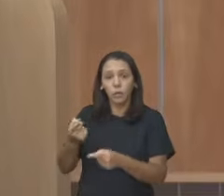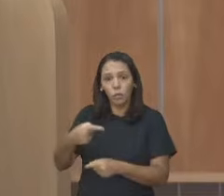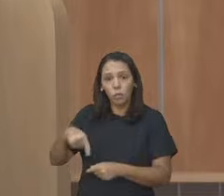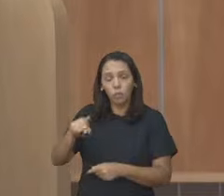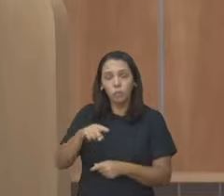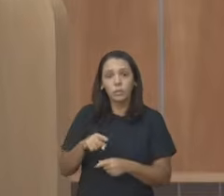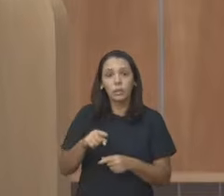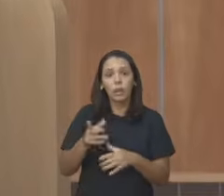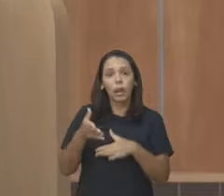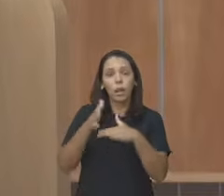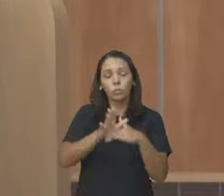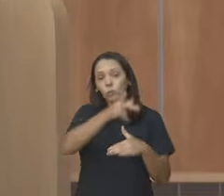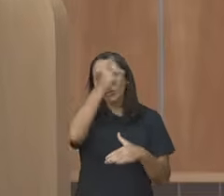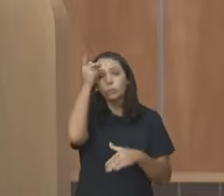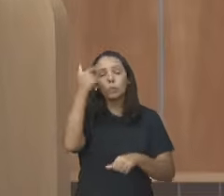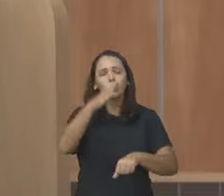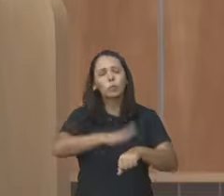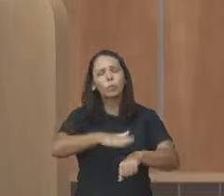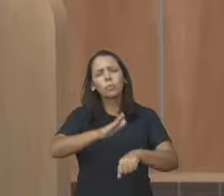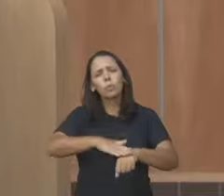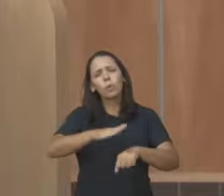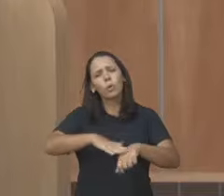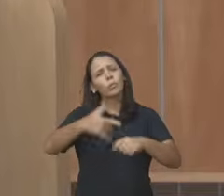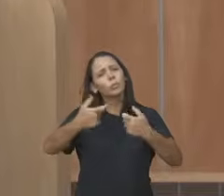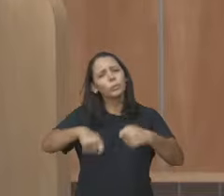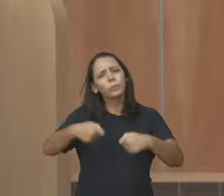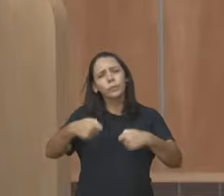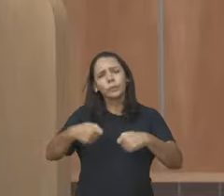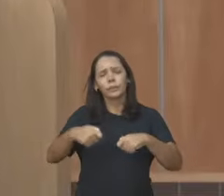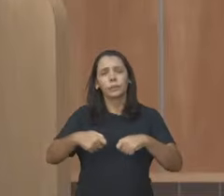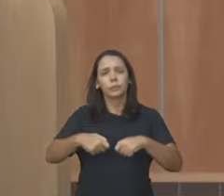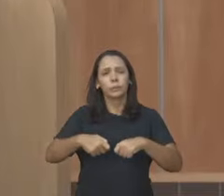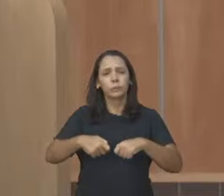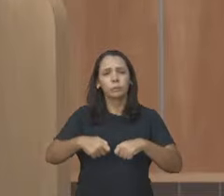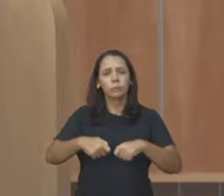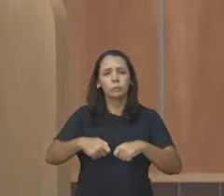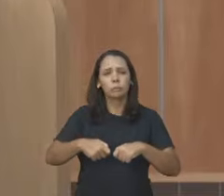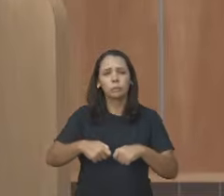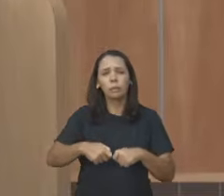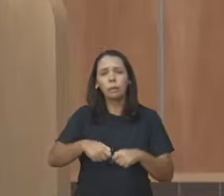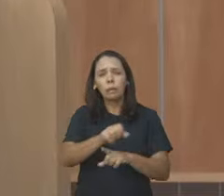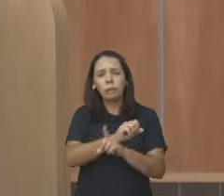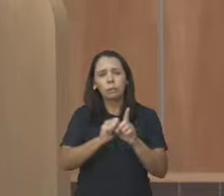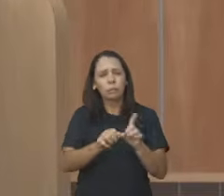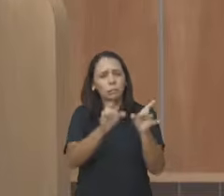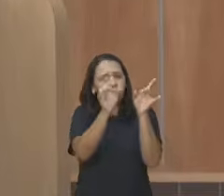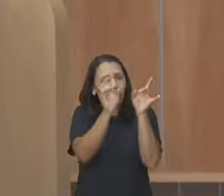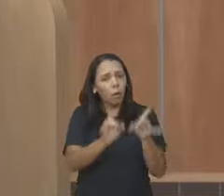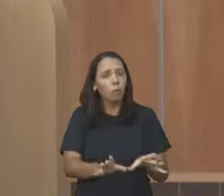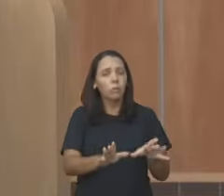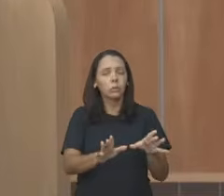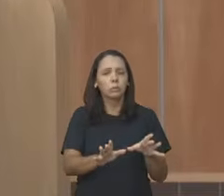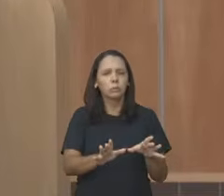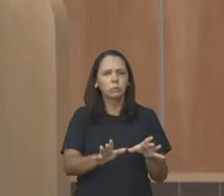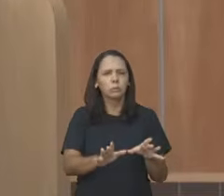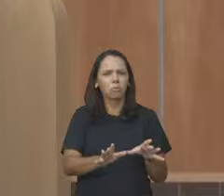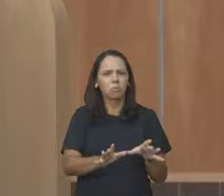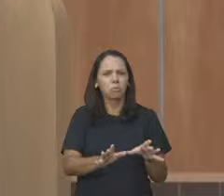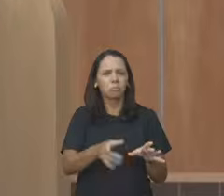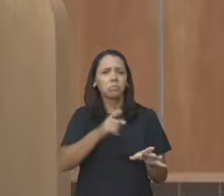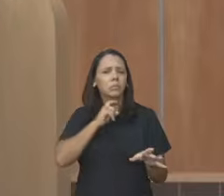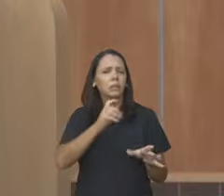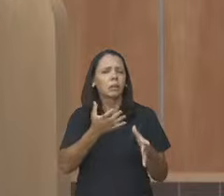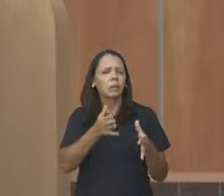trazem as pessoas que mais precisam, as pessoas que estão na margem da sociedade, que ninguém quer receber,